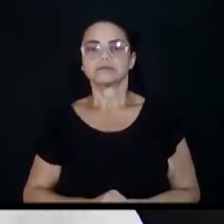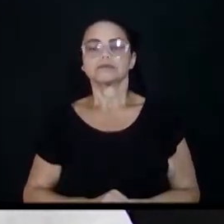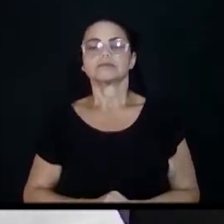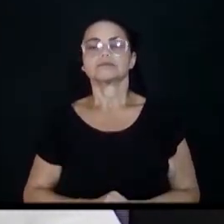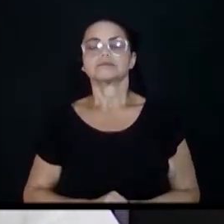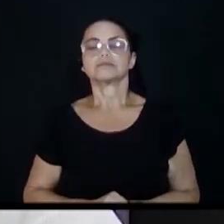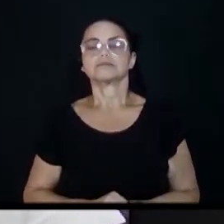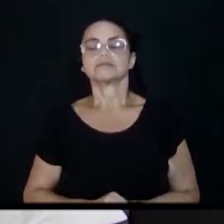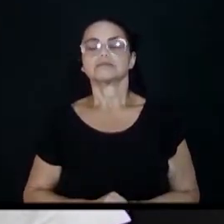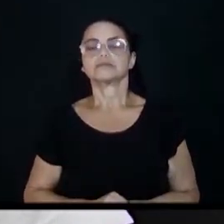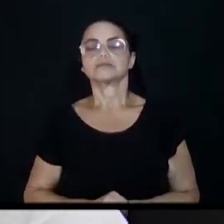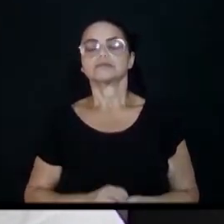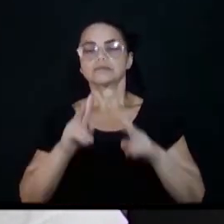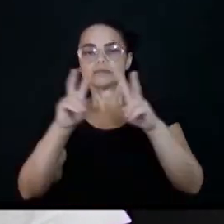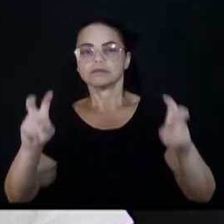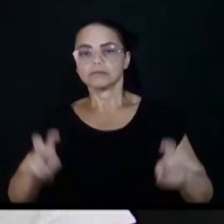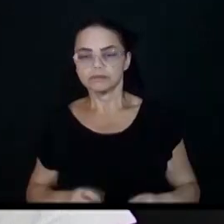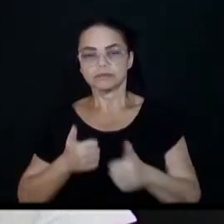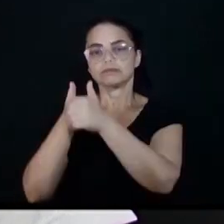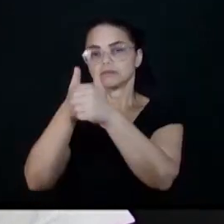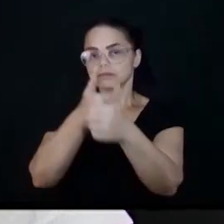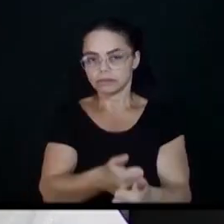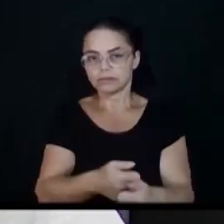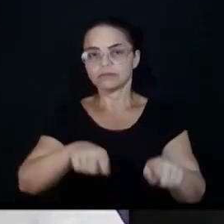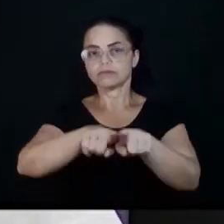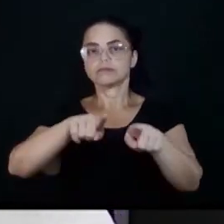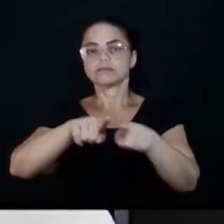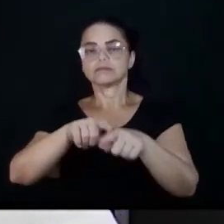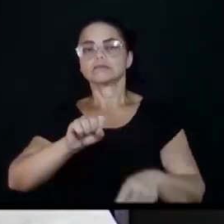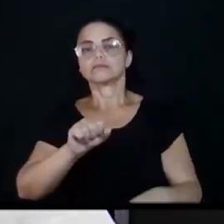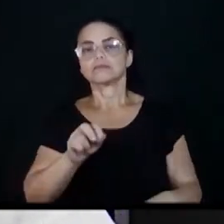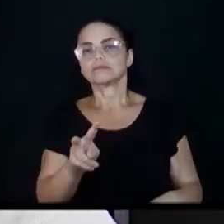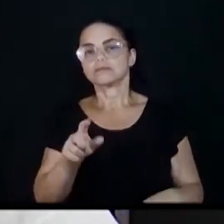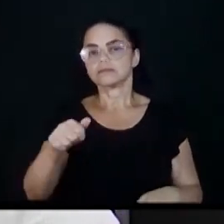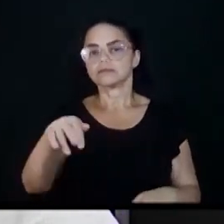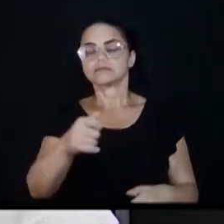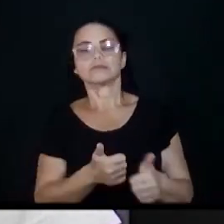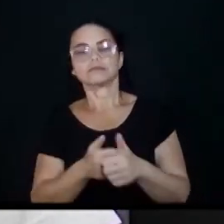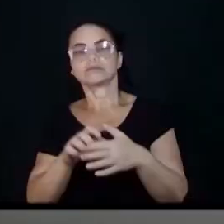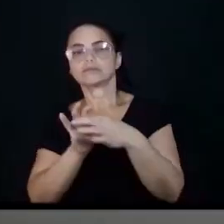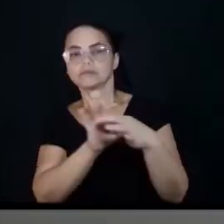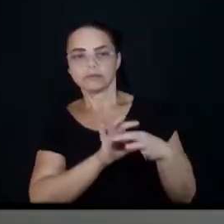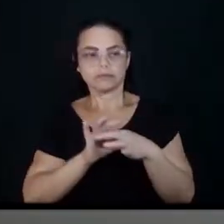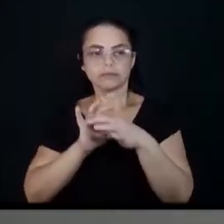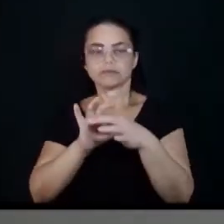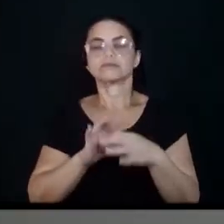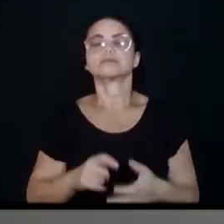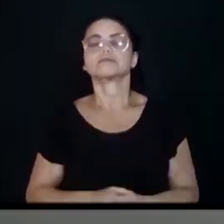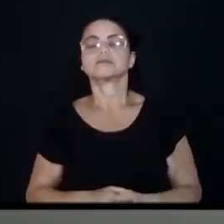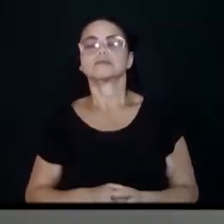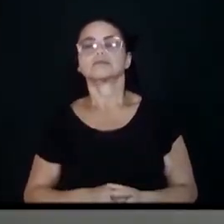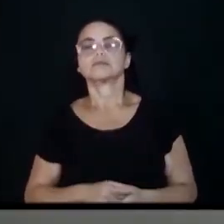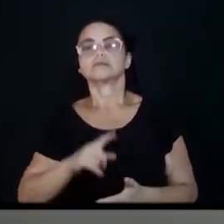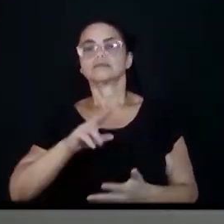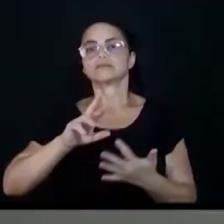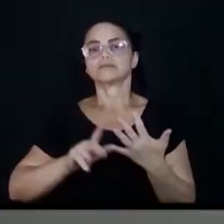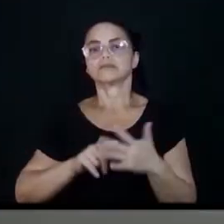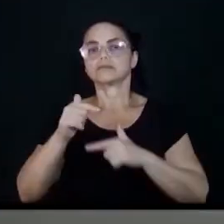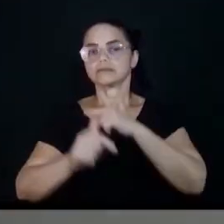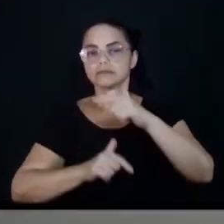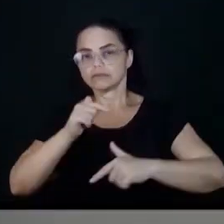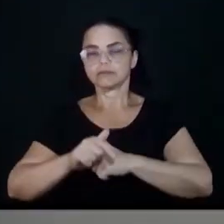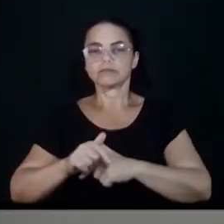esse acompanhamento também, né, Silvana, em parceria com outros serviços, né, sociais. Como